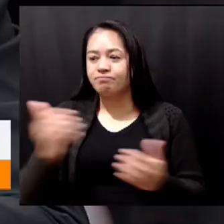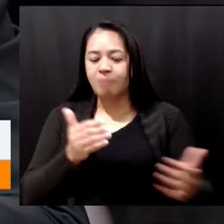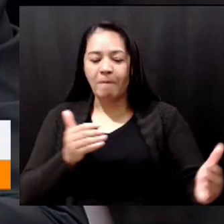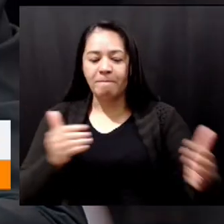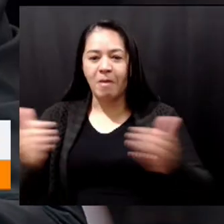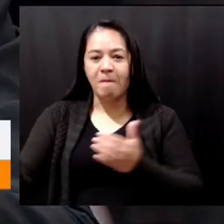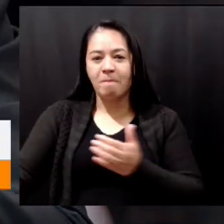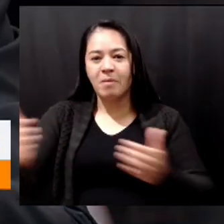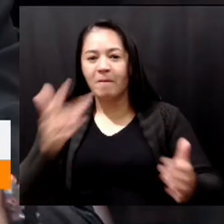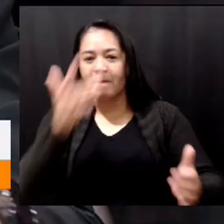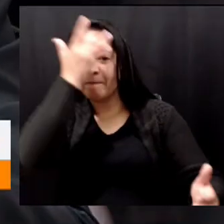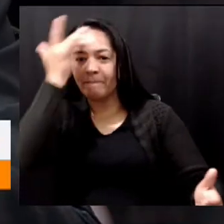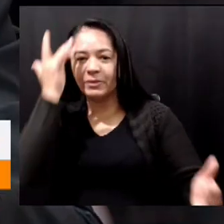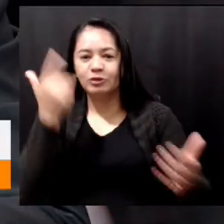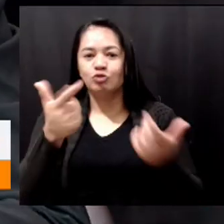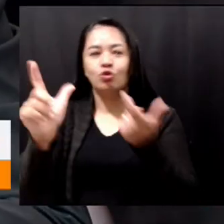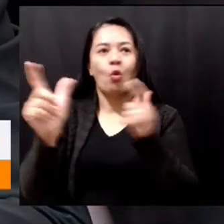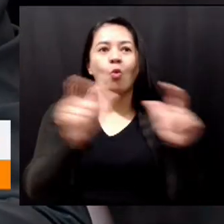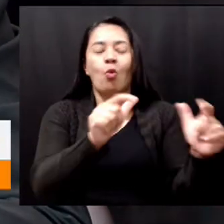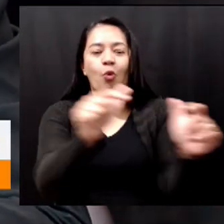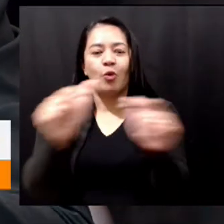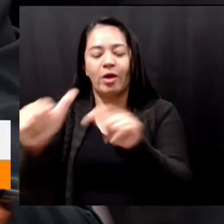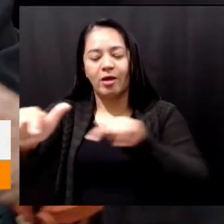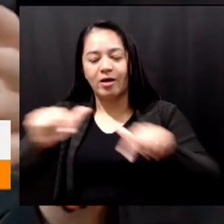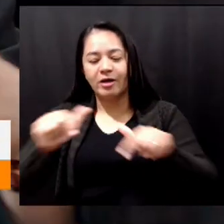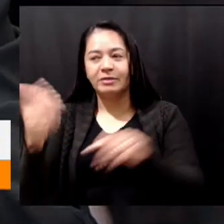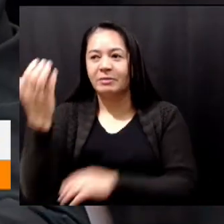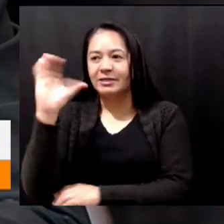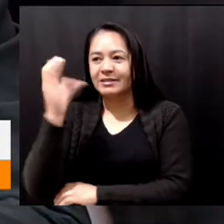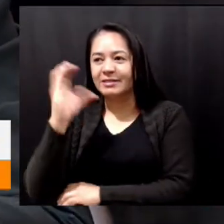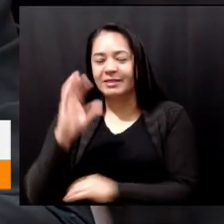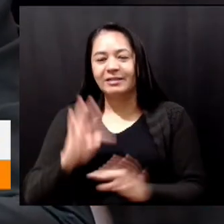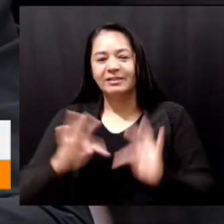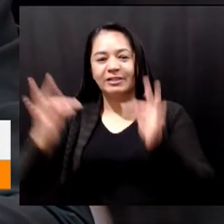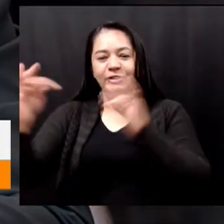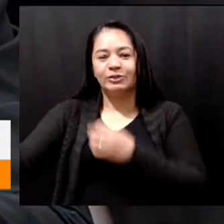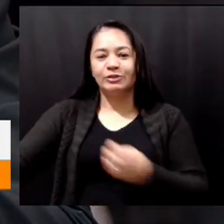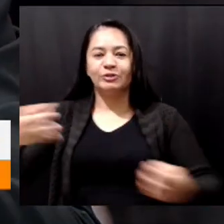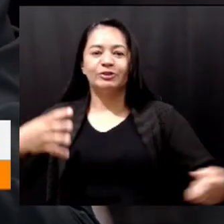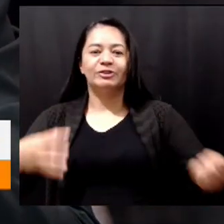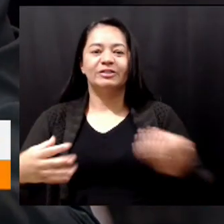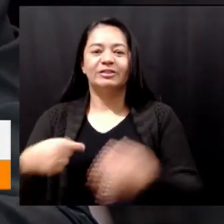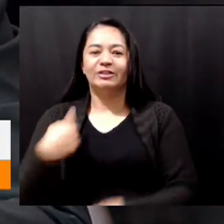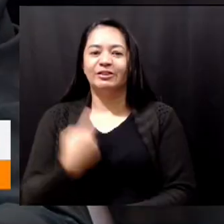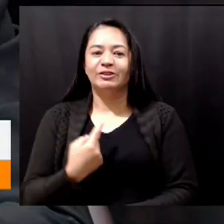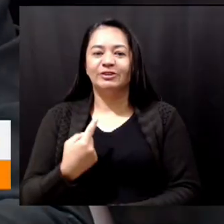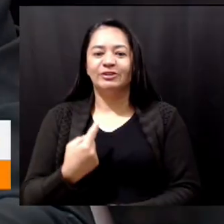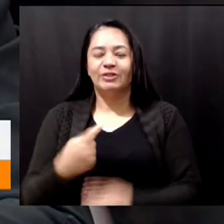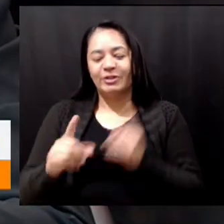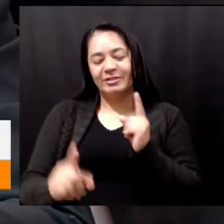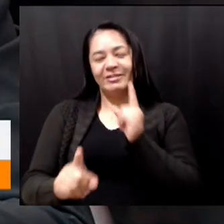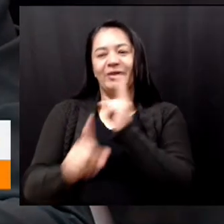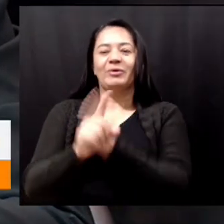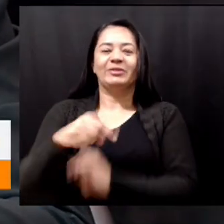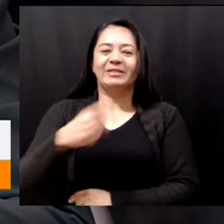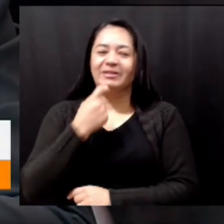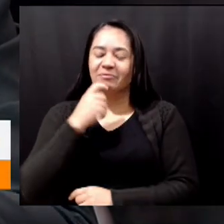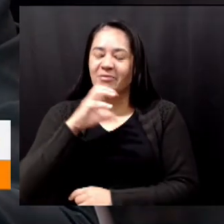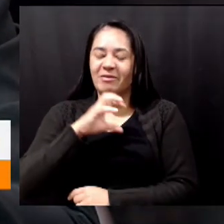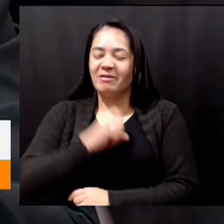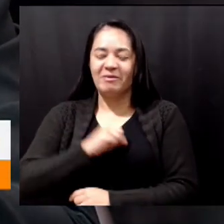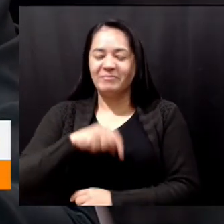acabam trabalhando com ciência, tecnologia e inovação, e a gente acaba se encontrando por aqui, se apaixona, e aqui a gente